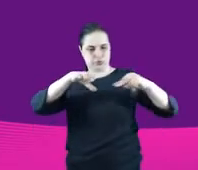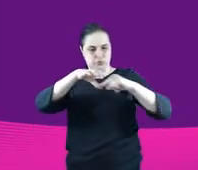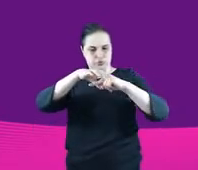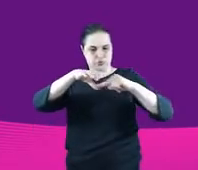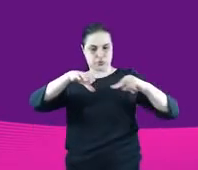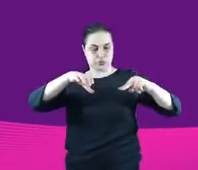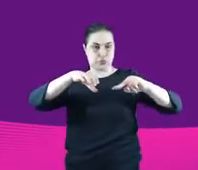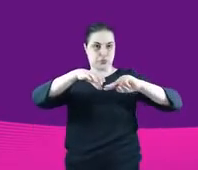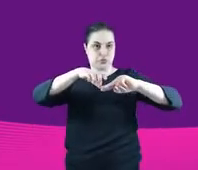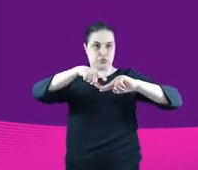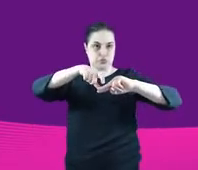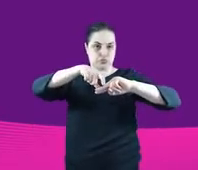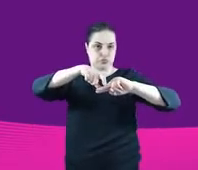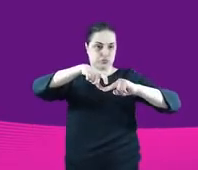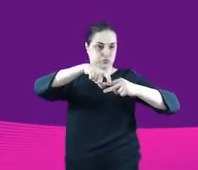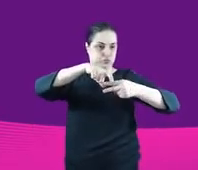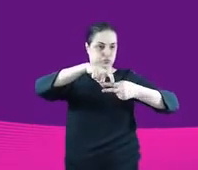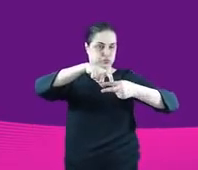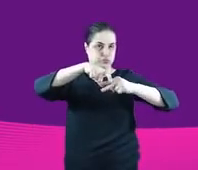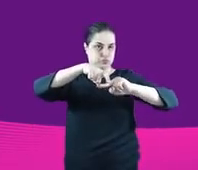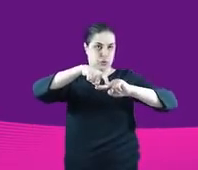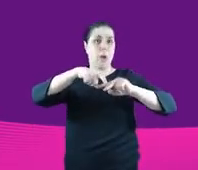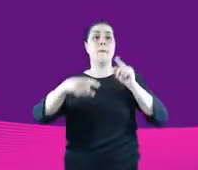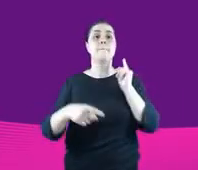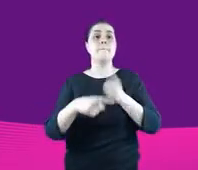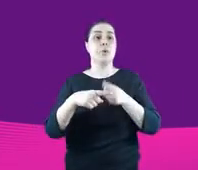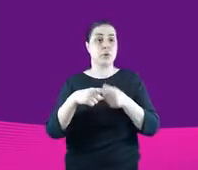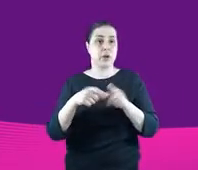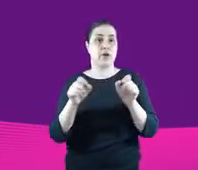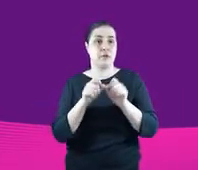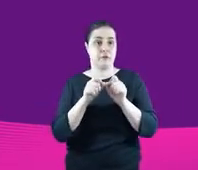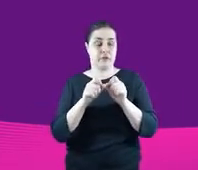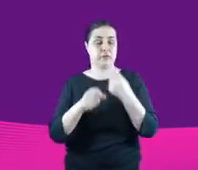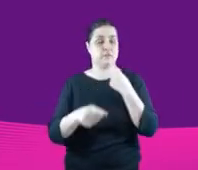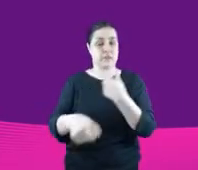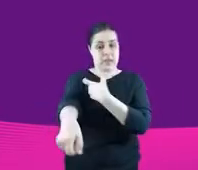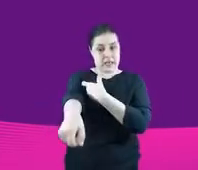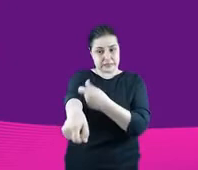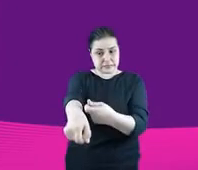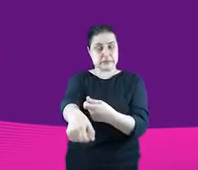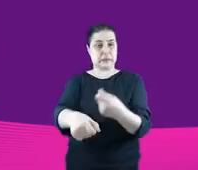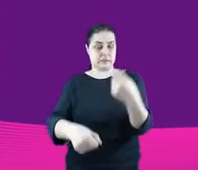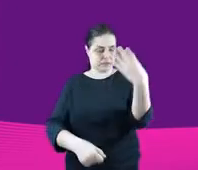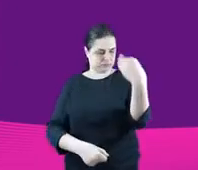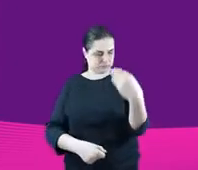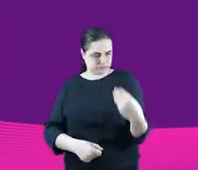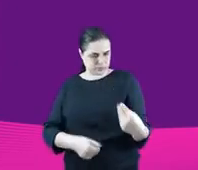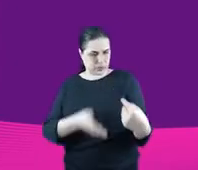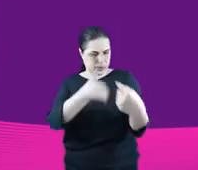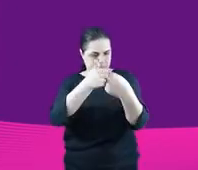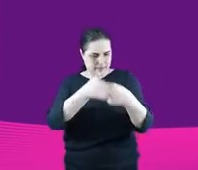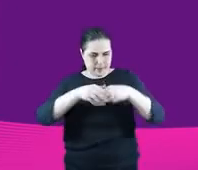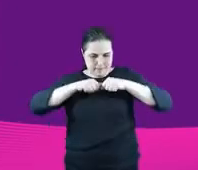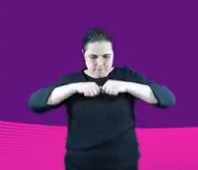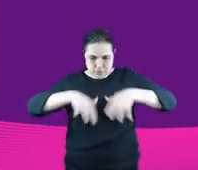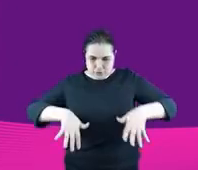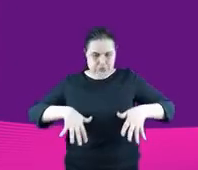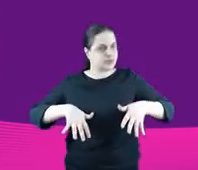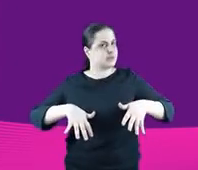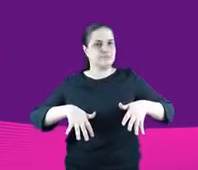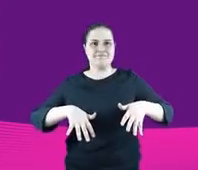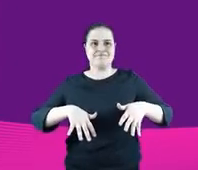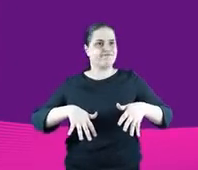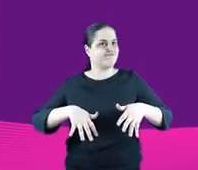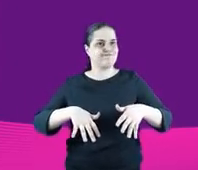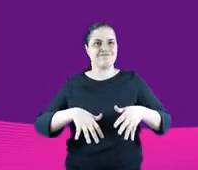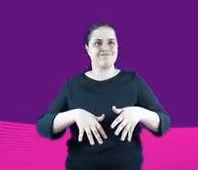isso? Porque, na verdade, fazer exames de rotina de imagem procurando metástase não se mostrou ter ganho de sobrevida